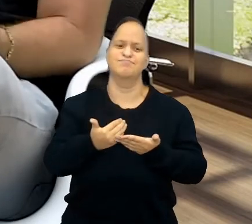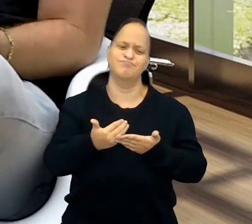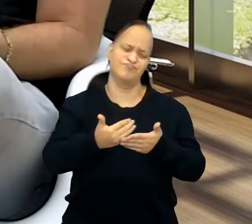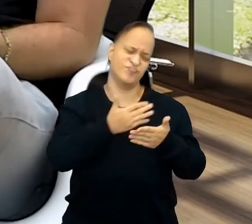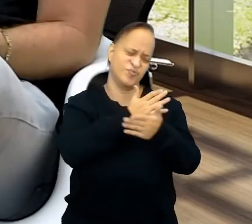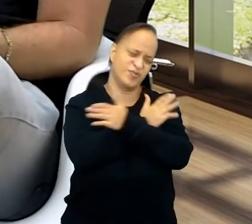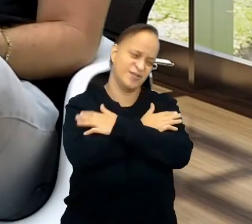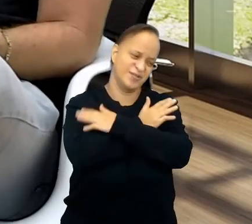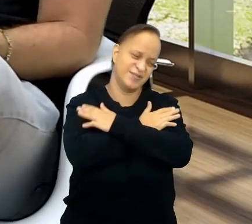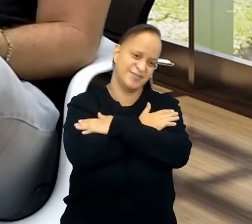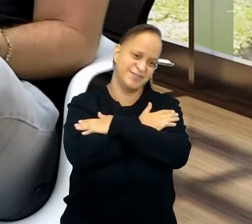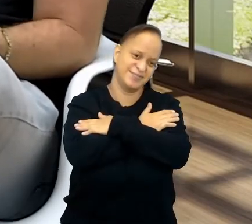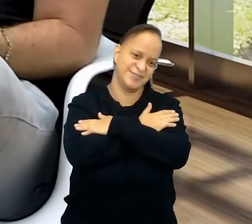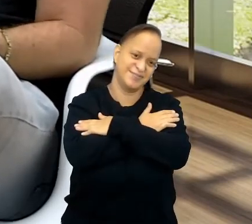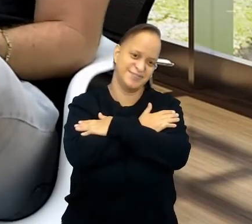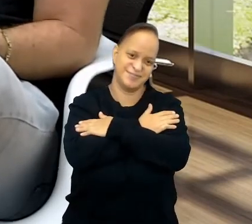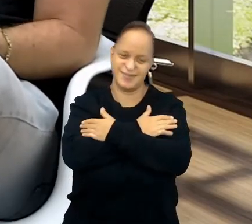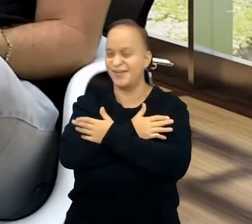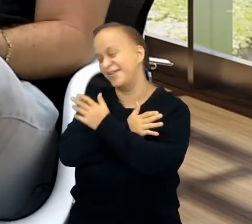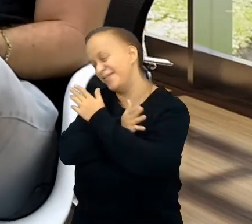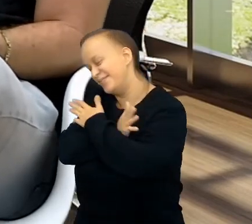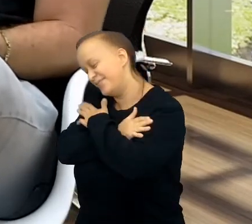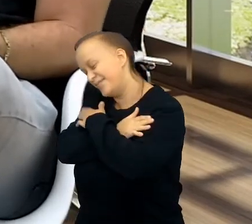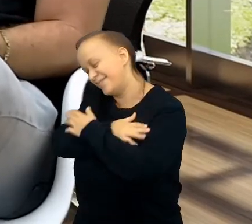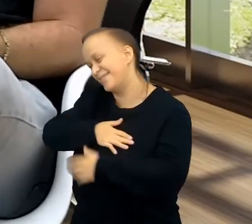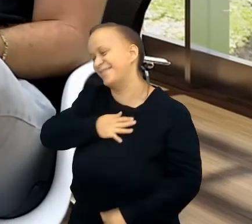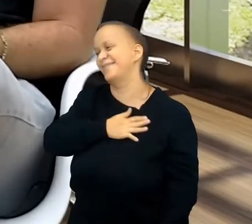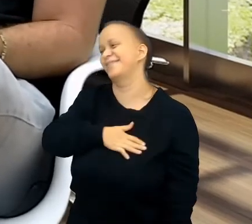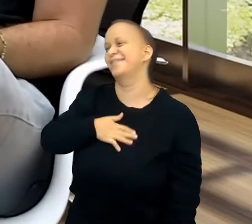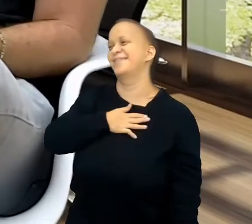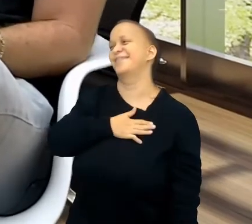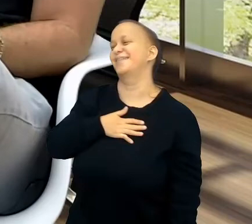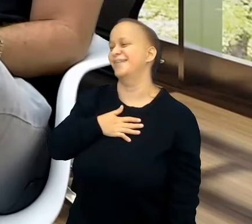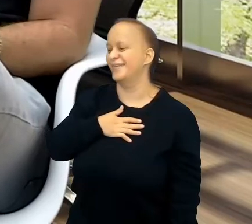você. Obrigada, o prazer é meu, todo